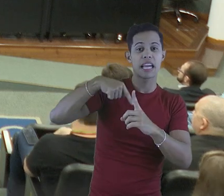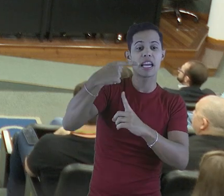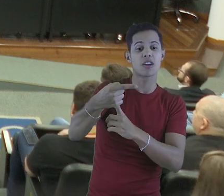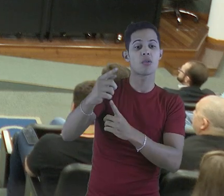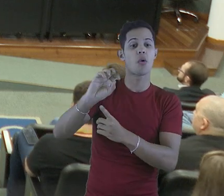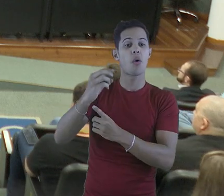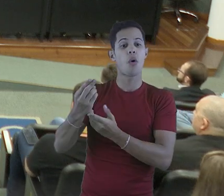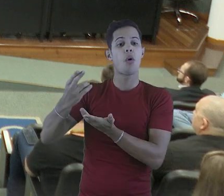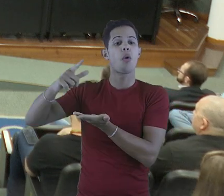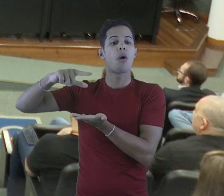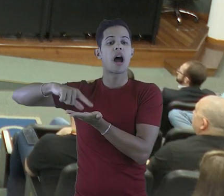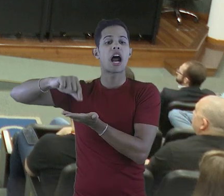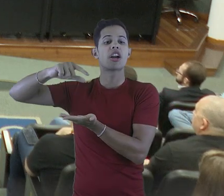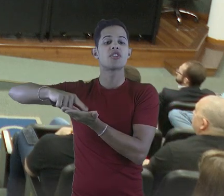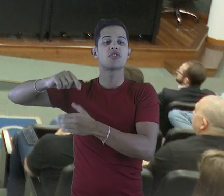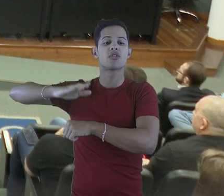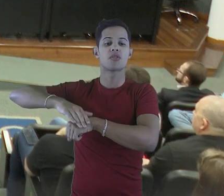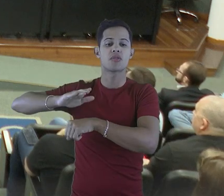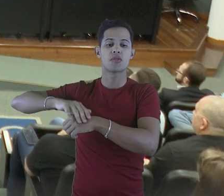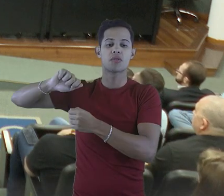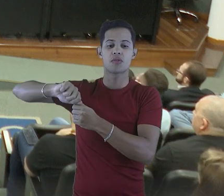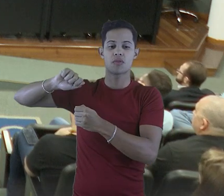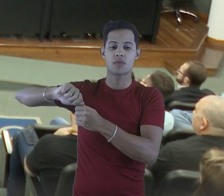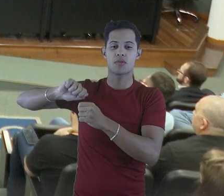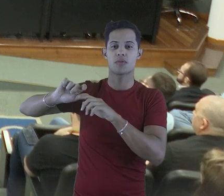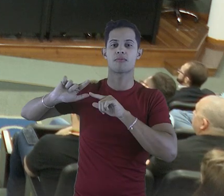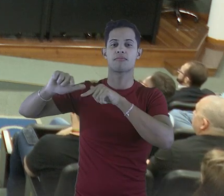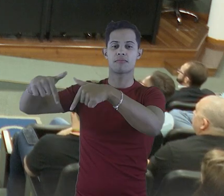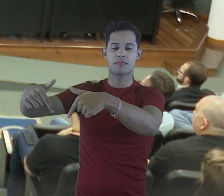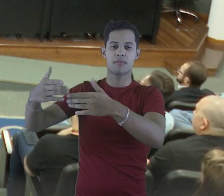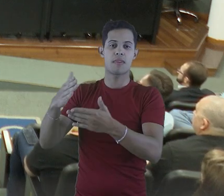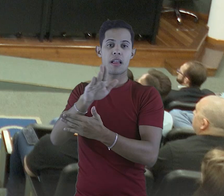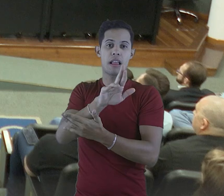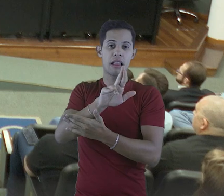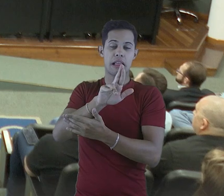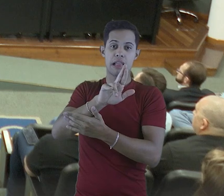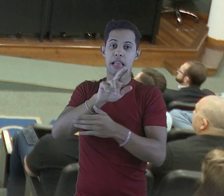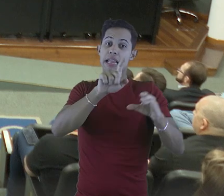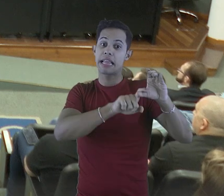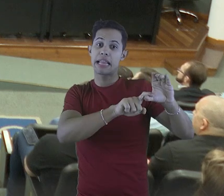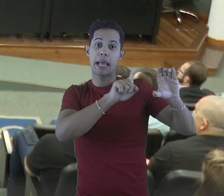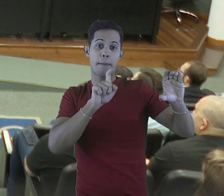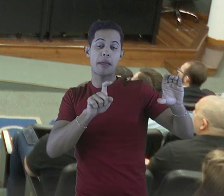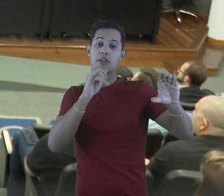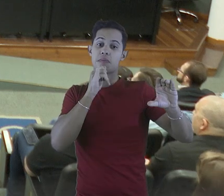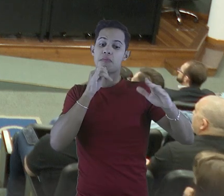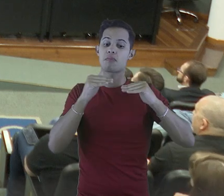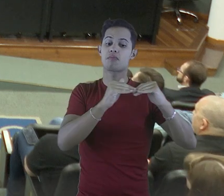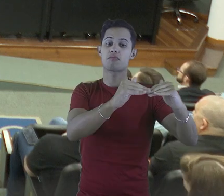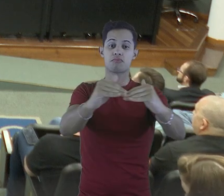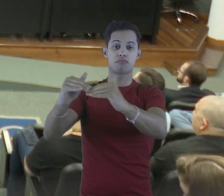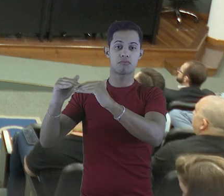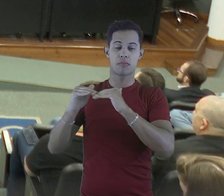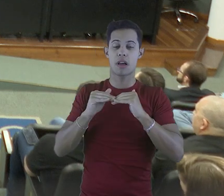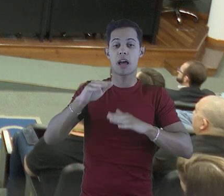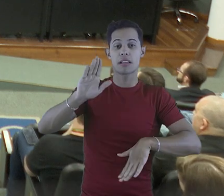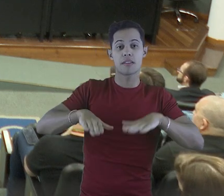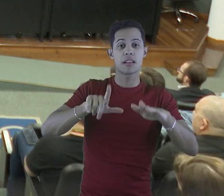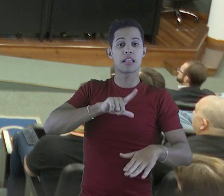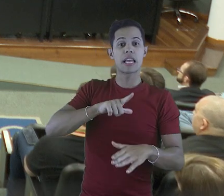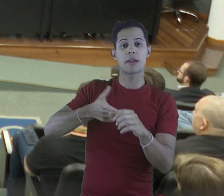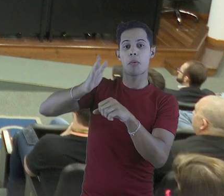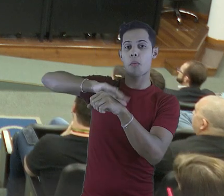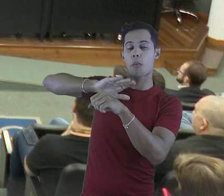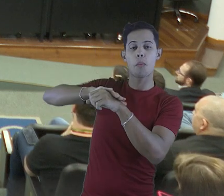a tua pergunta não ela depende de consentimento porque a não ser que exista uma política institucionalizada e que tenha relação direta com uma outra base